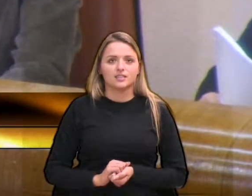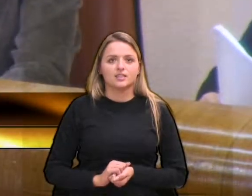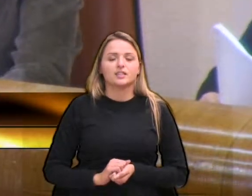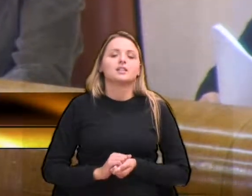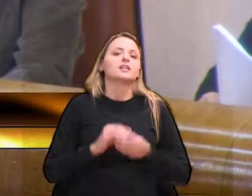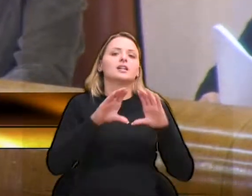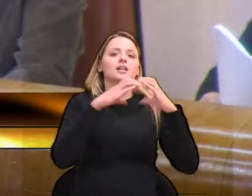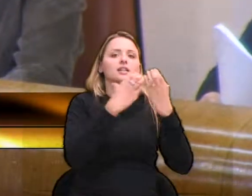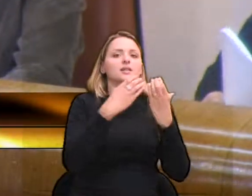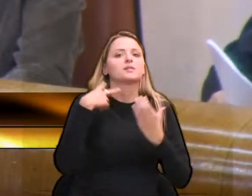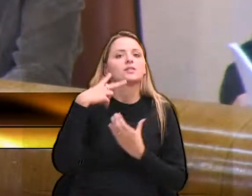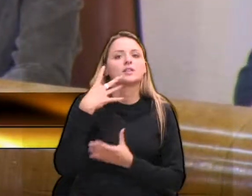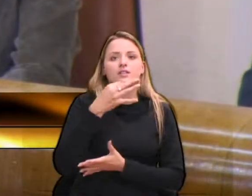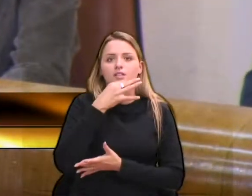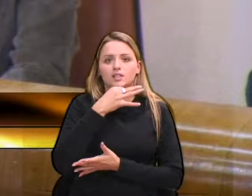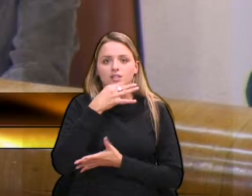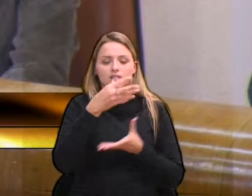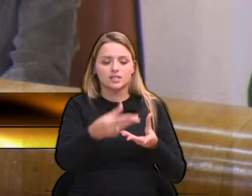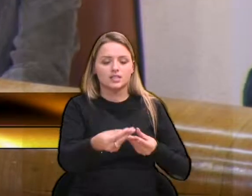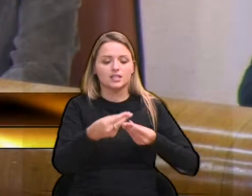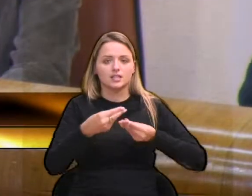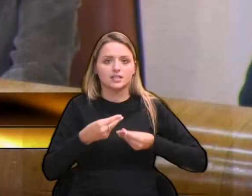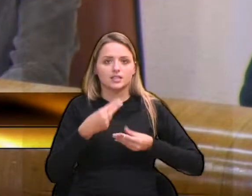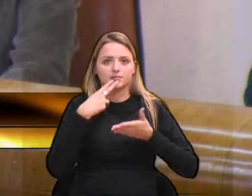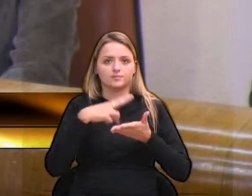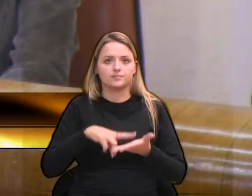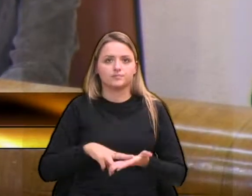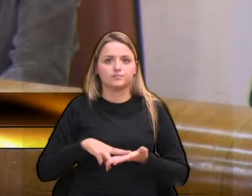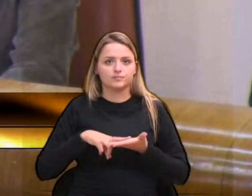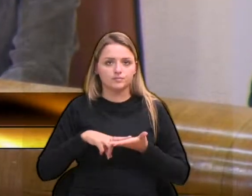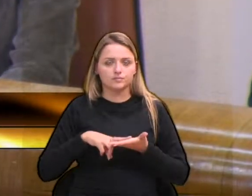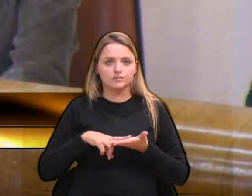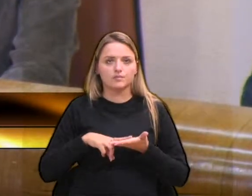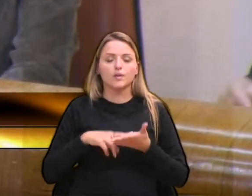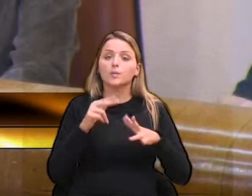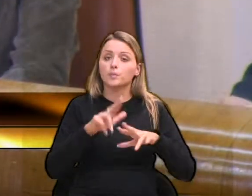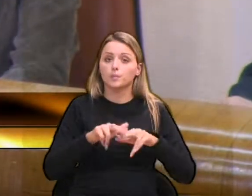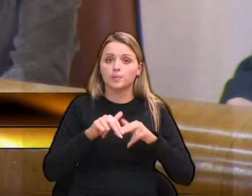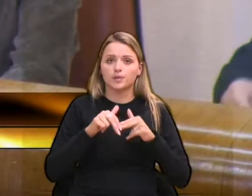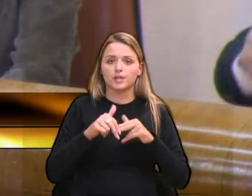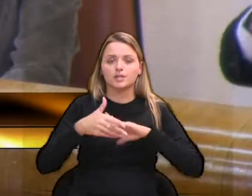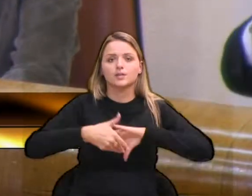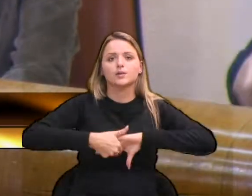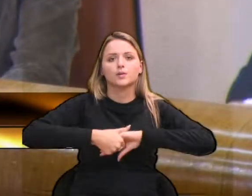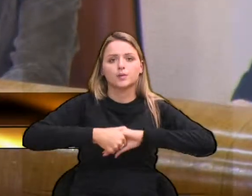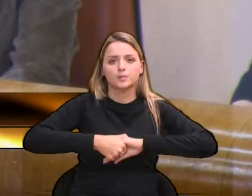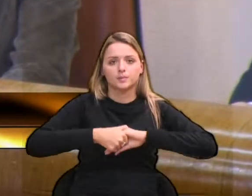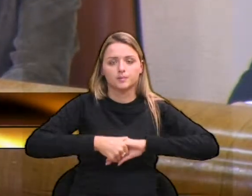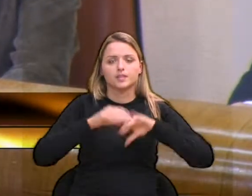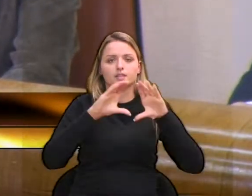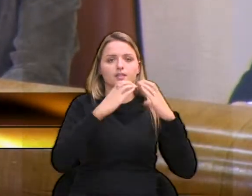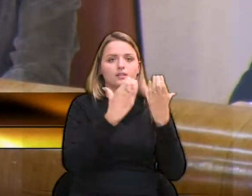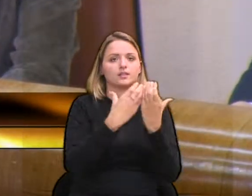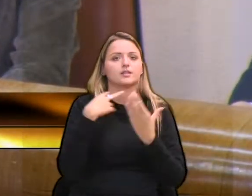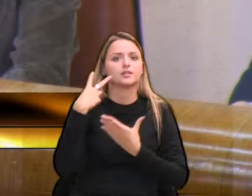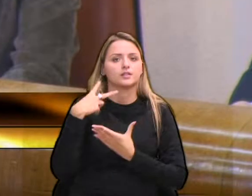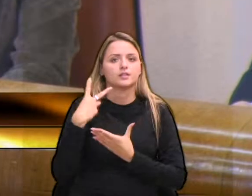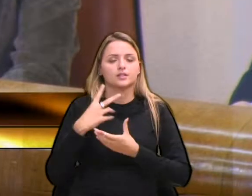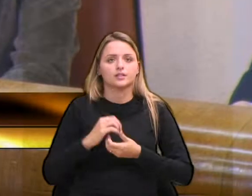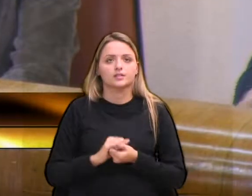A Câmara Municipal de Caxias do Sul recebeu as seguintes correspondências enviando cumprimentos a este